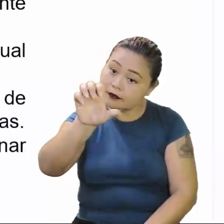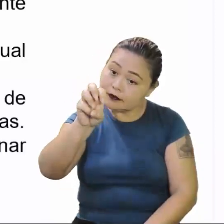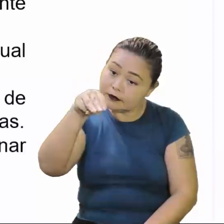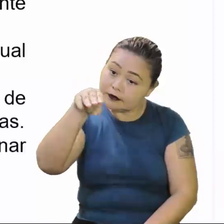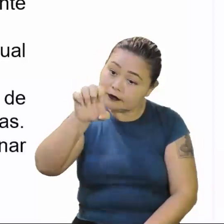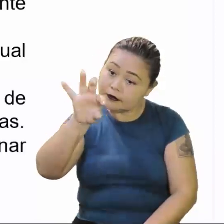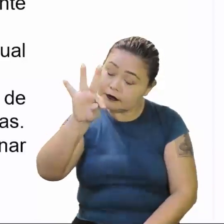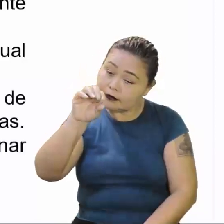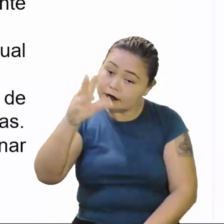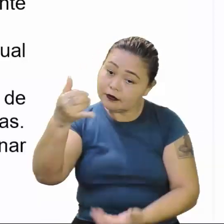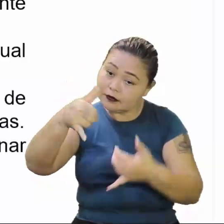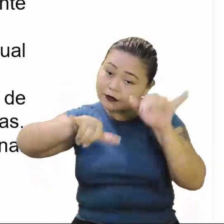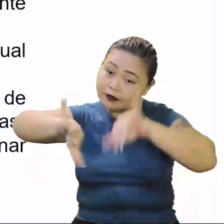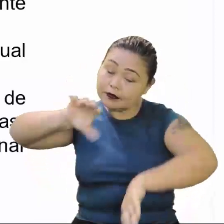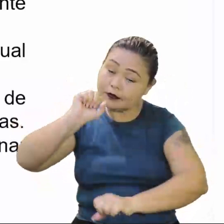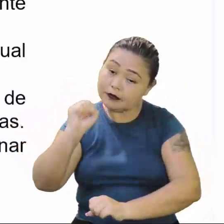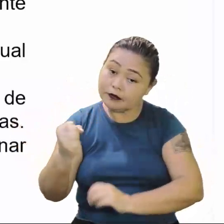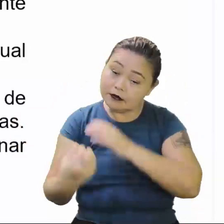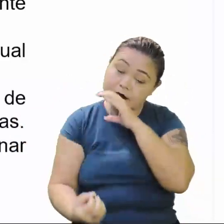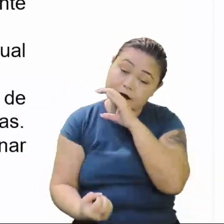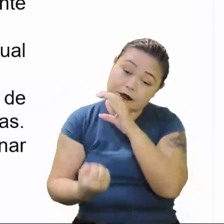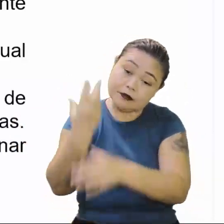pode originar